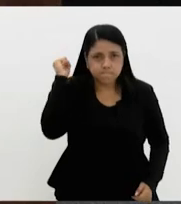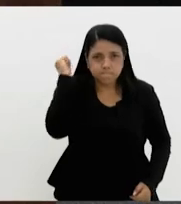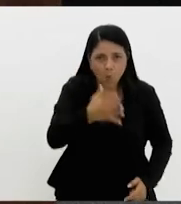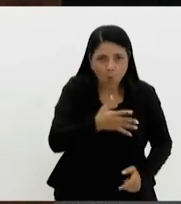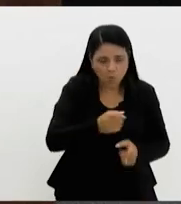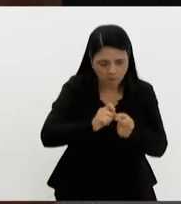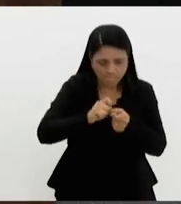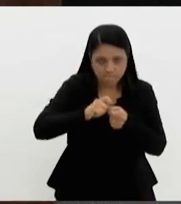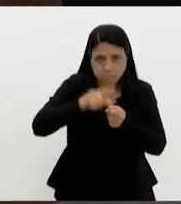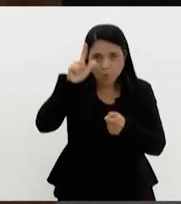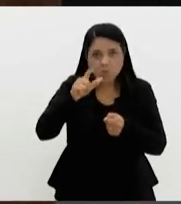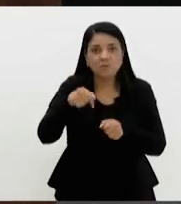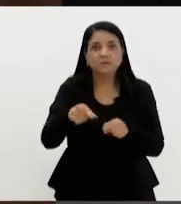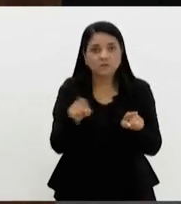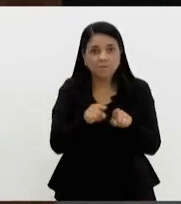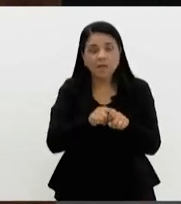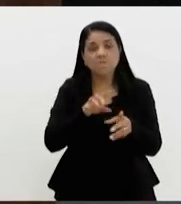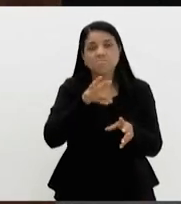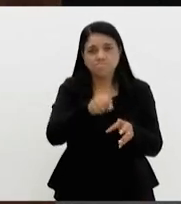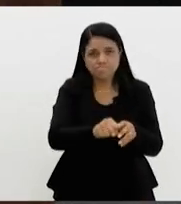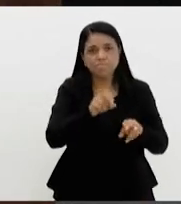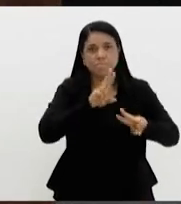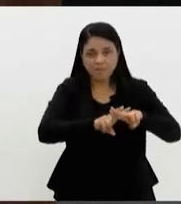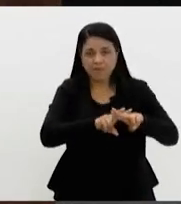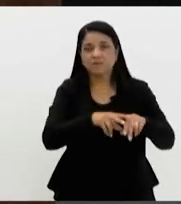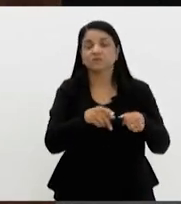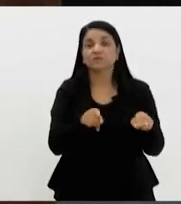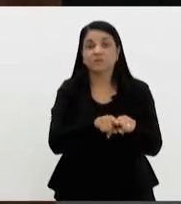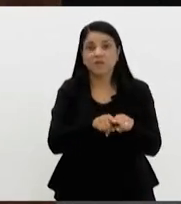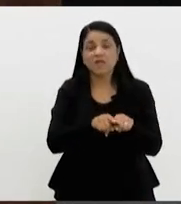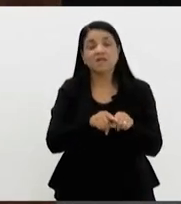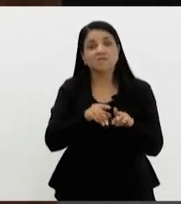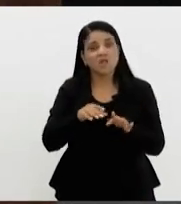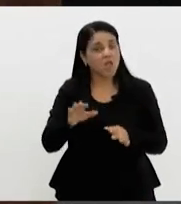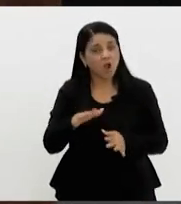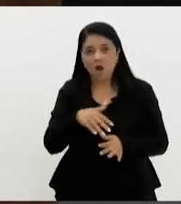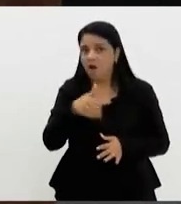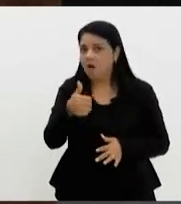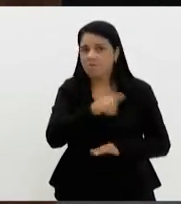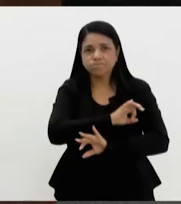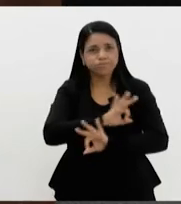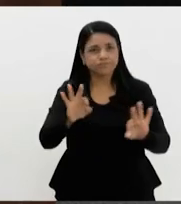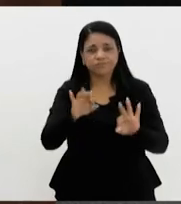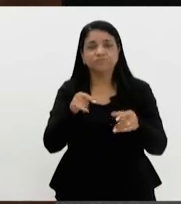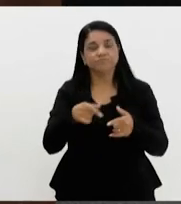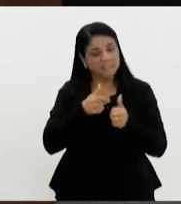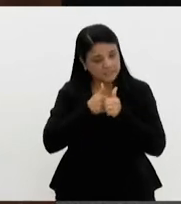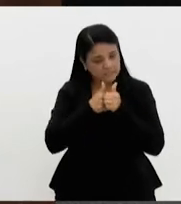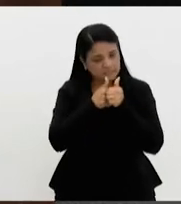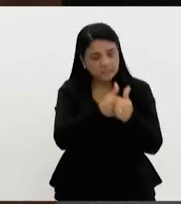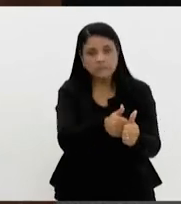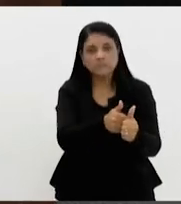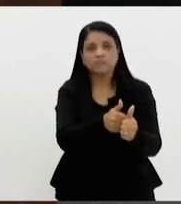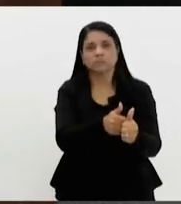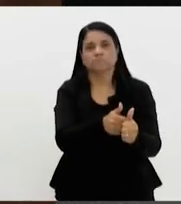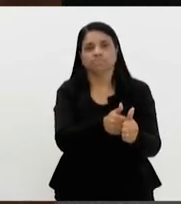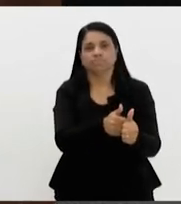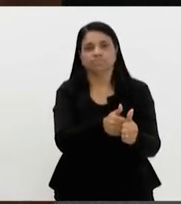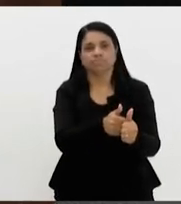isso, mas isso é um caminho. E esse caminho não deve ser só elogiado, deve ser perseguido, deve